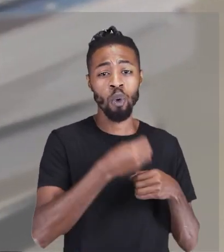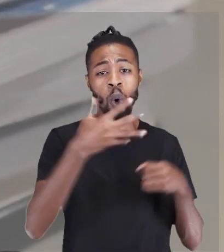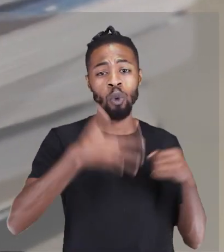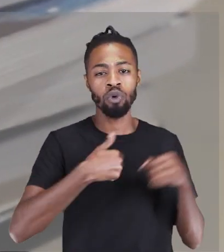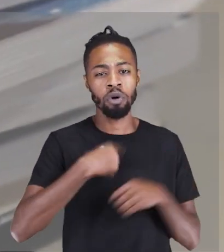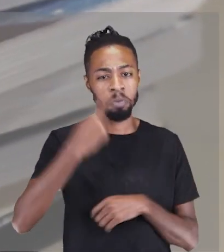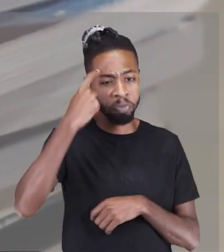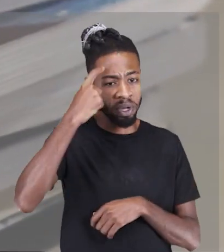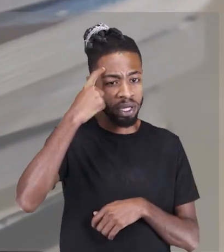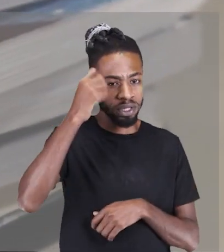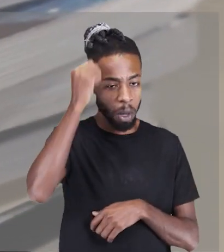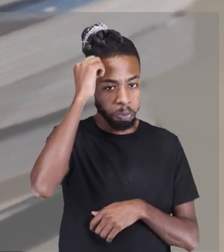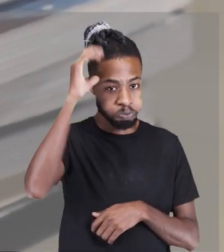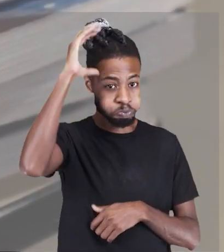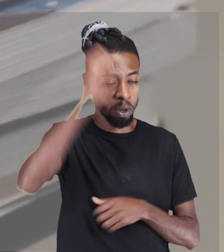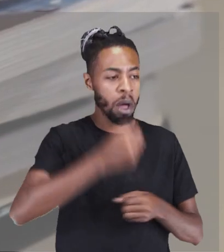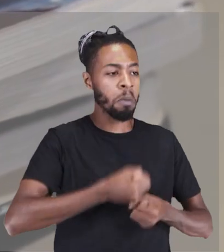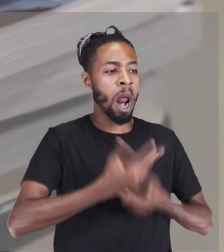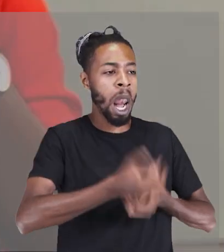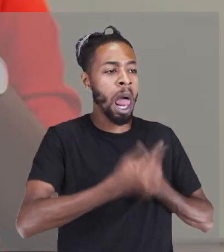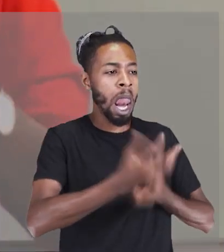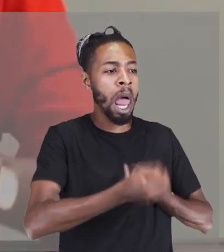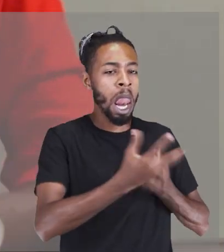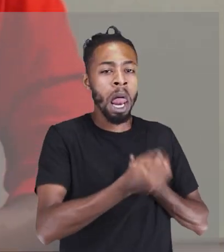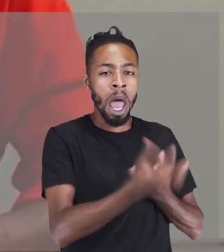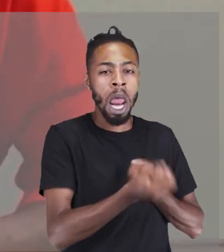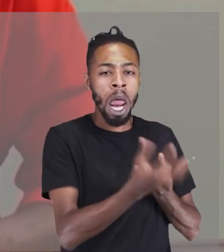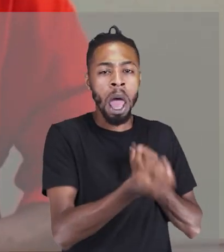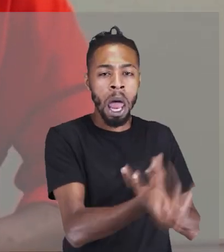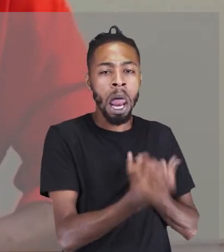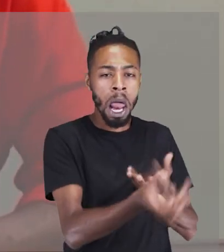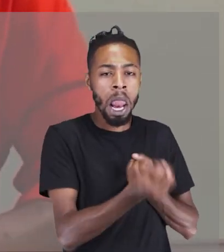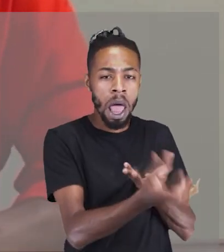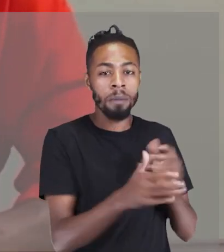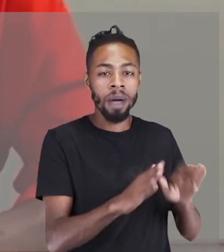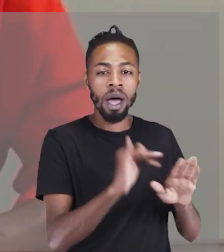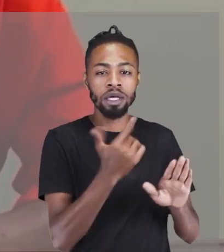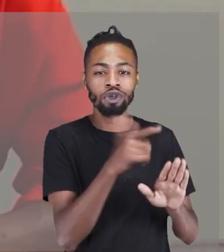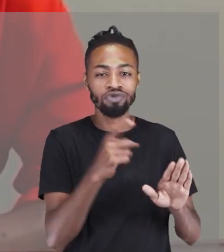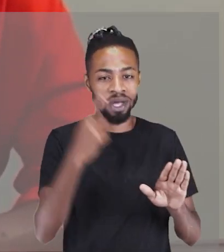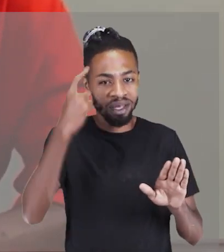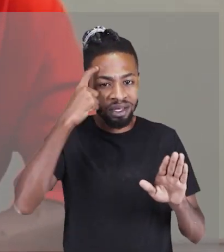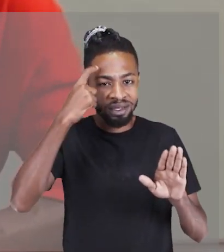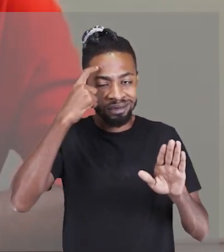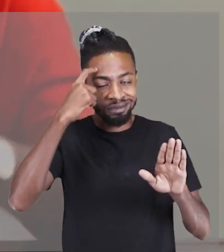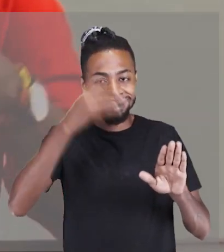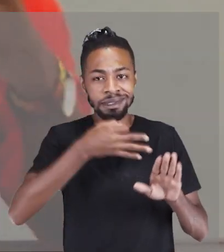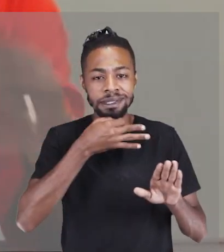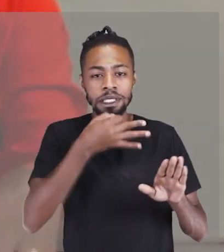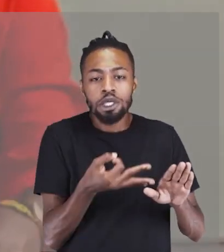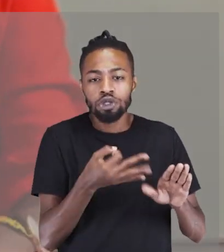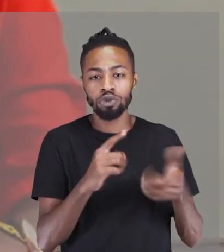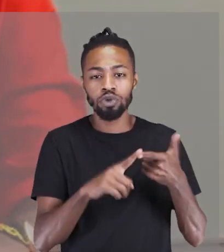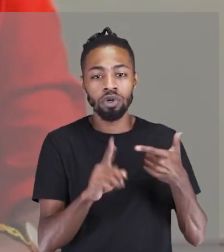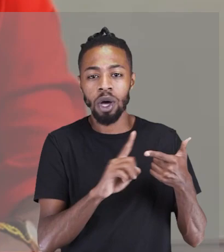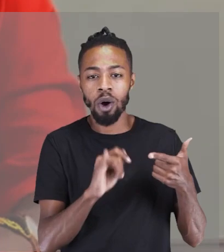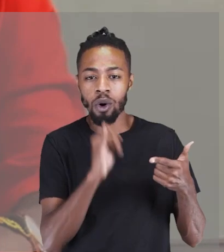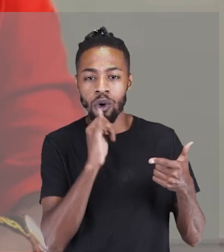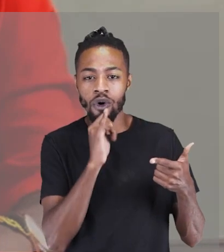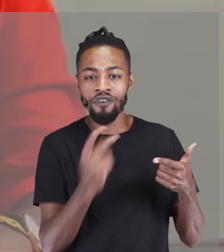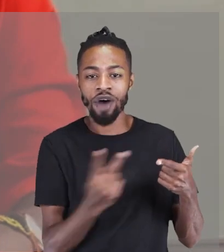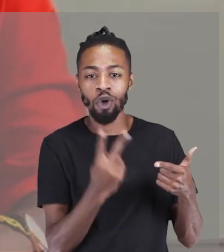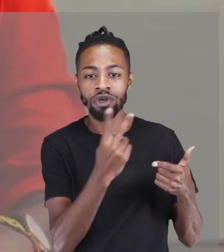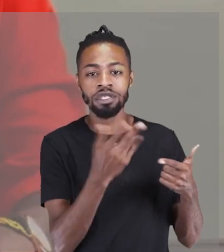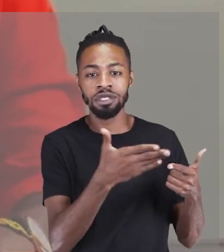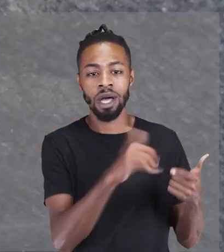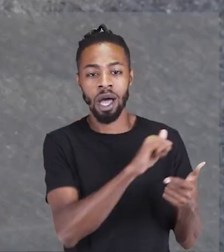conteudista, que também é um outro lado, e não promove um ambiente de pensamento crítico, não oportuniza os seus